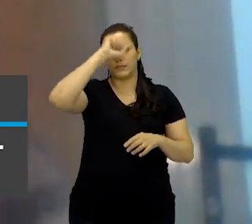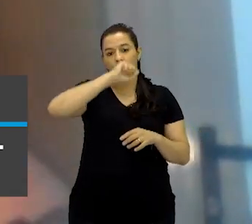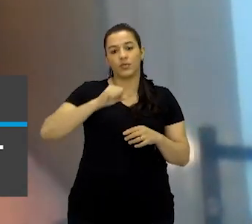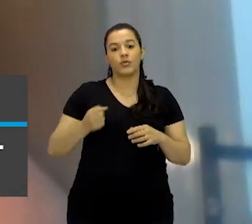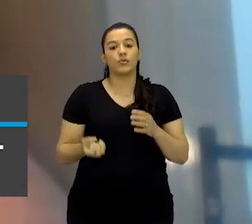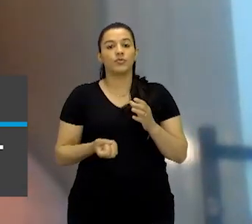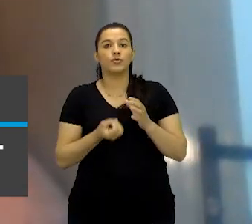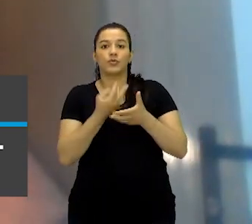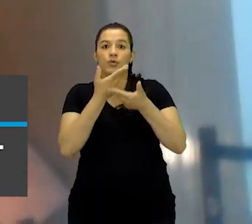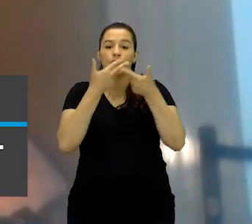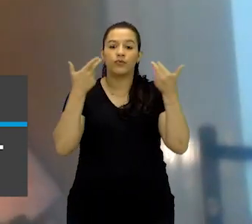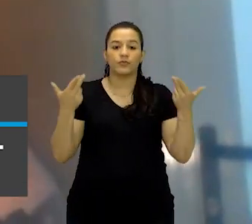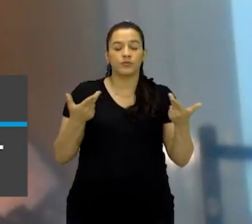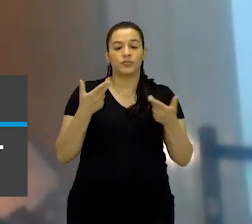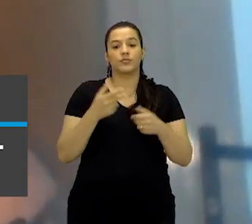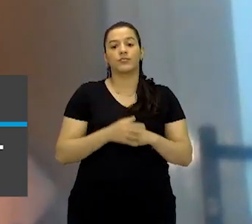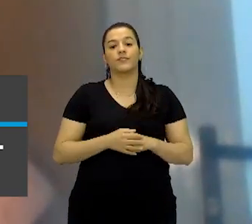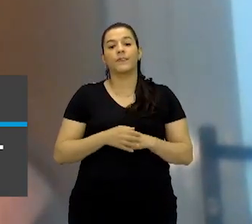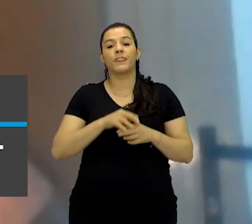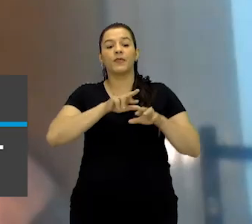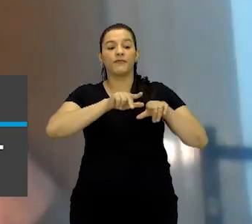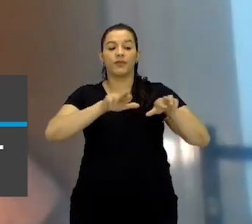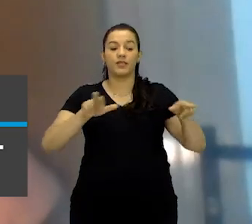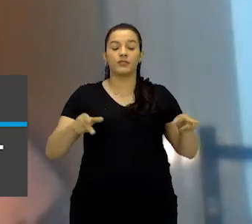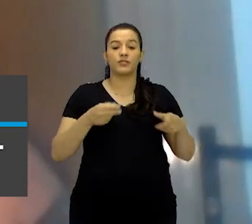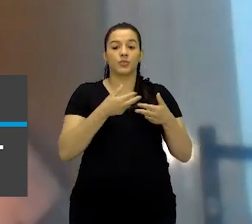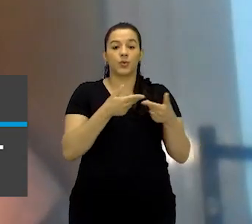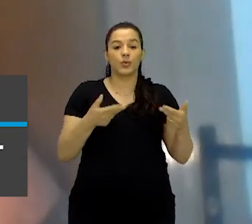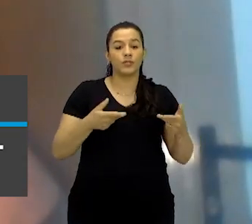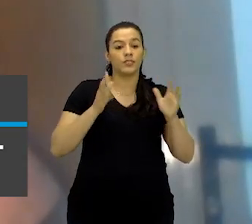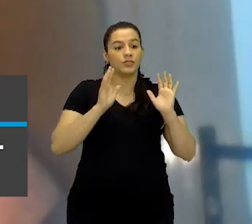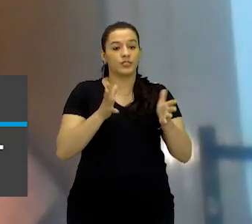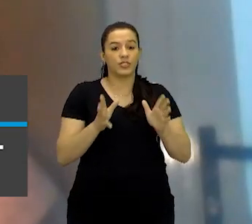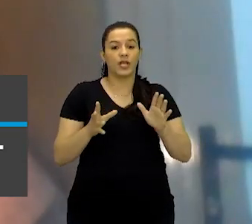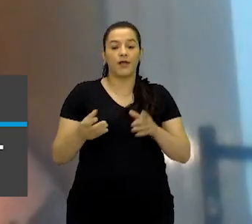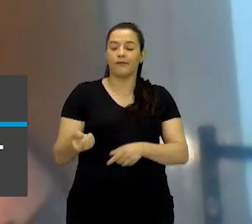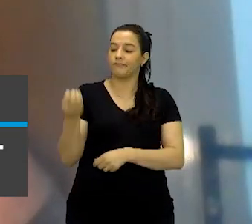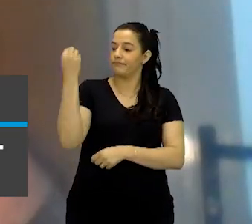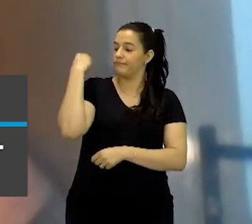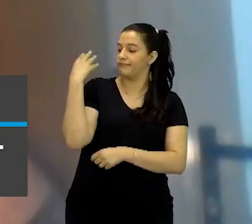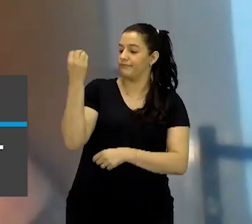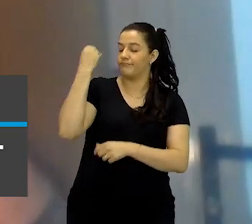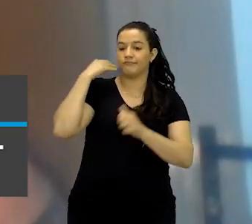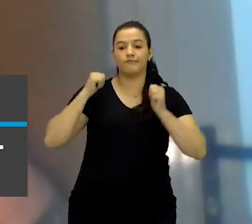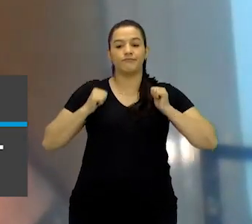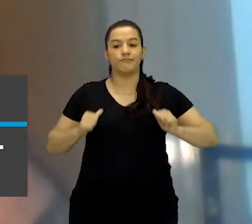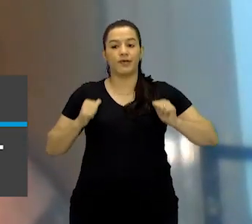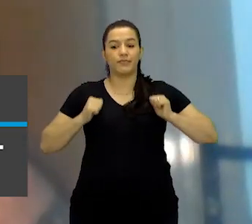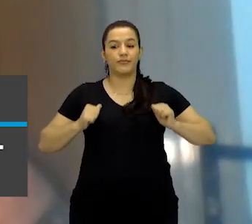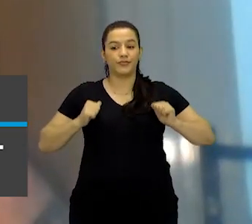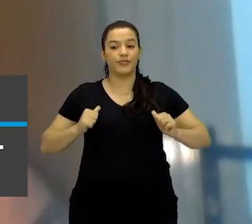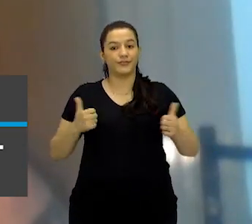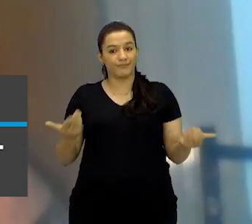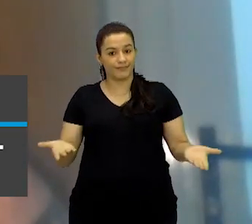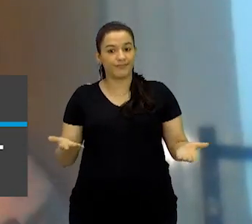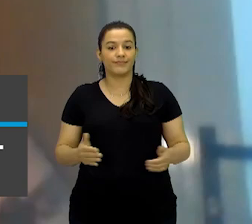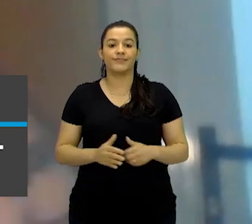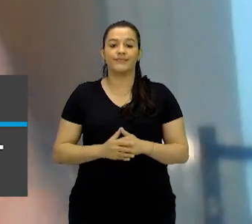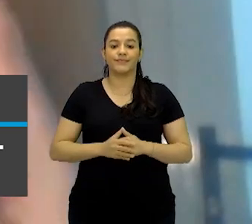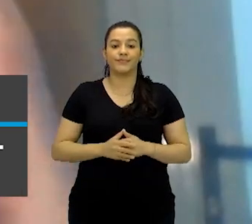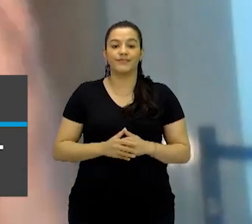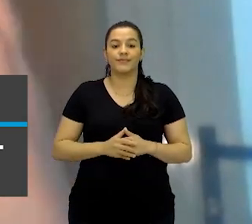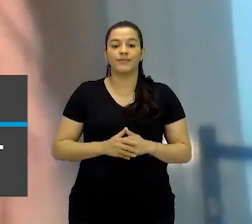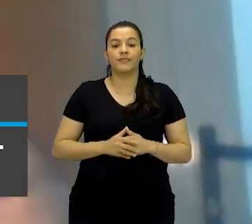novos interesses. Quanta coisa a gente não colocou na nossa mochilinha, na nossa bagagem, não é verdade?